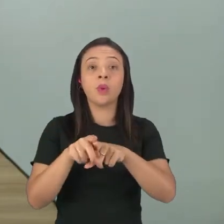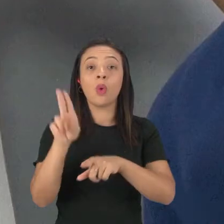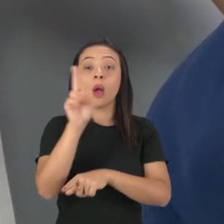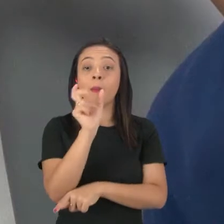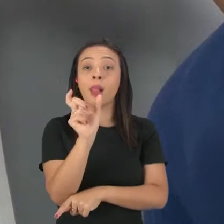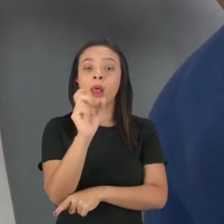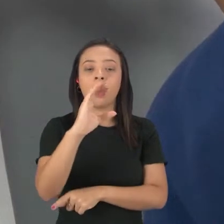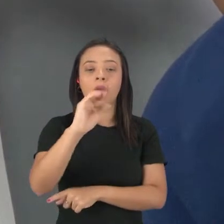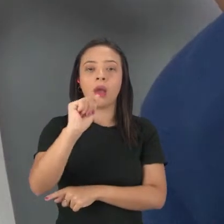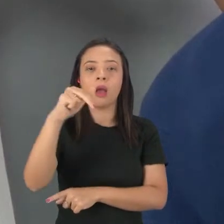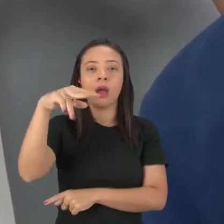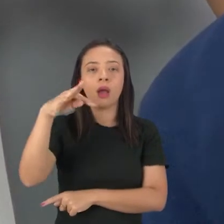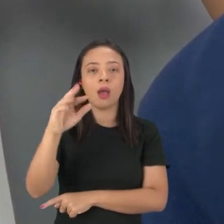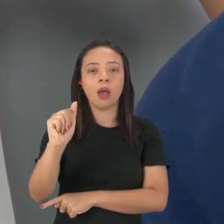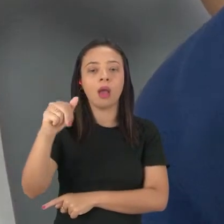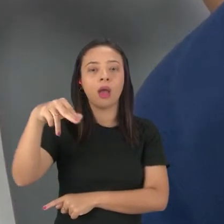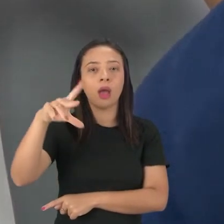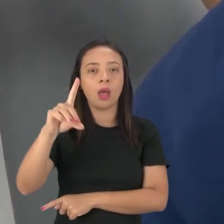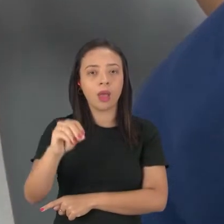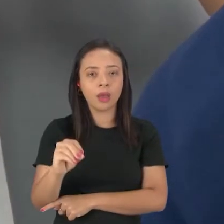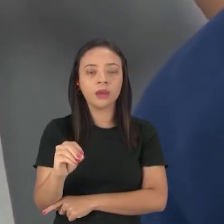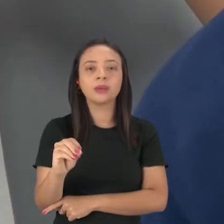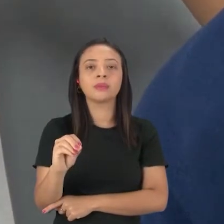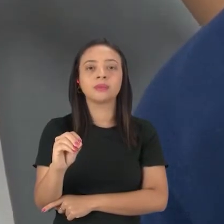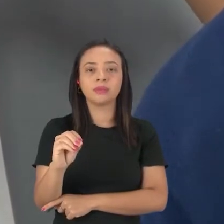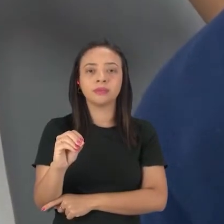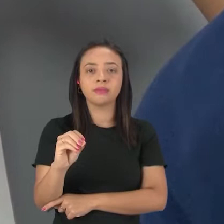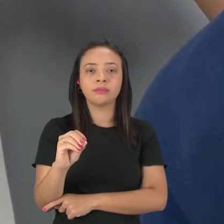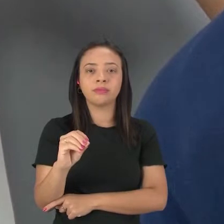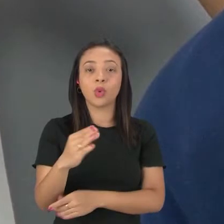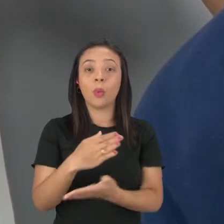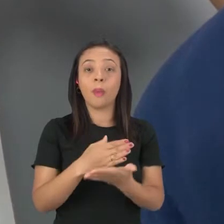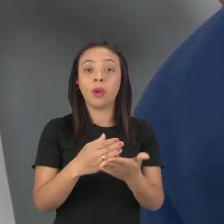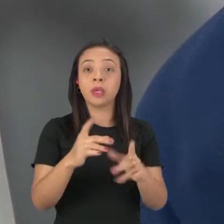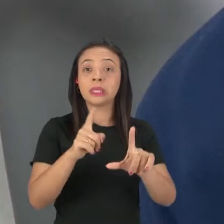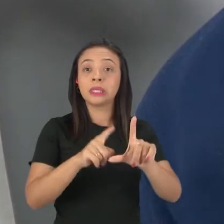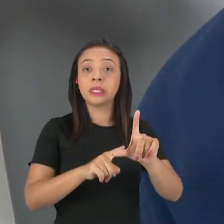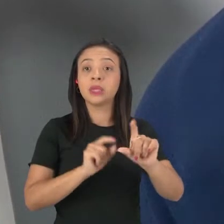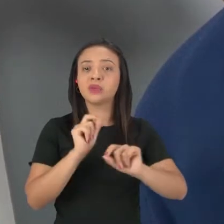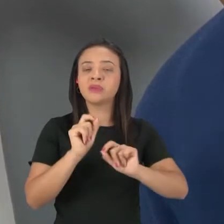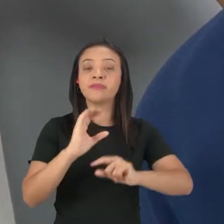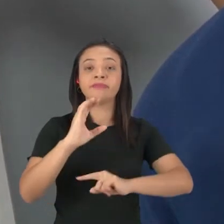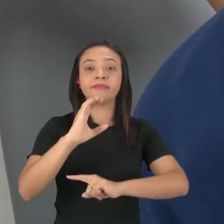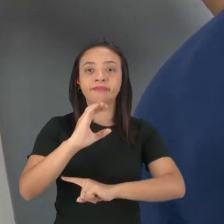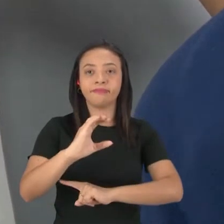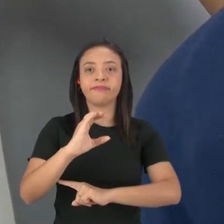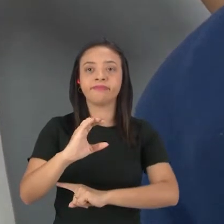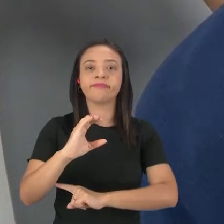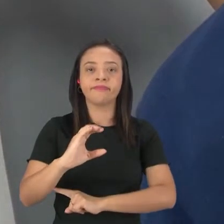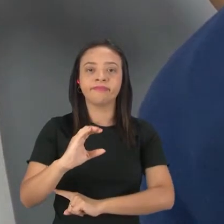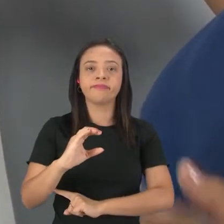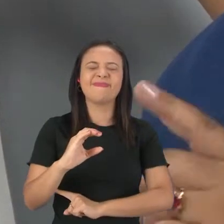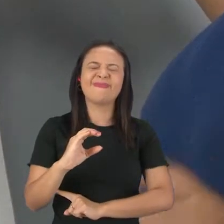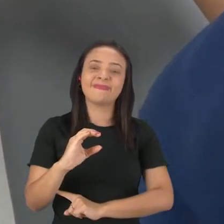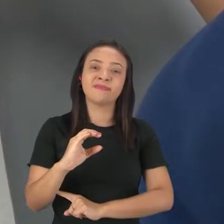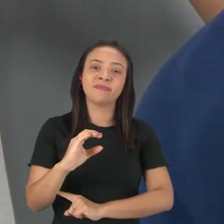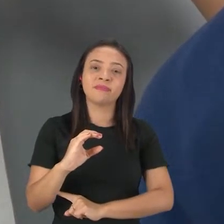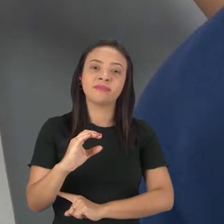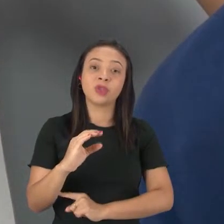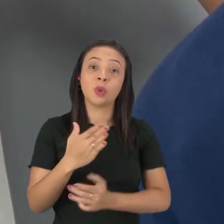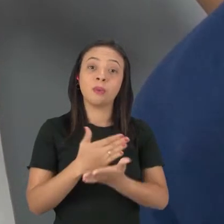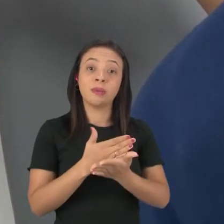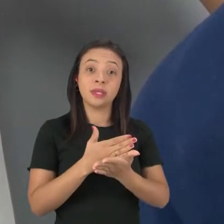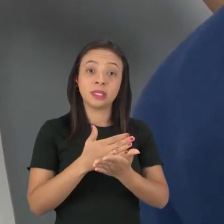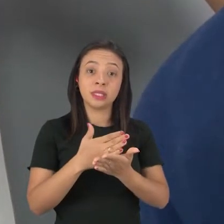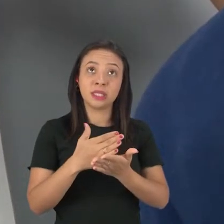palavra ou cantando bom né começada com a letra c né e